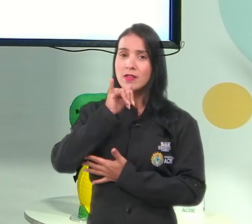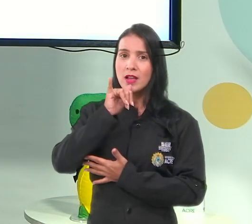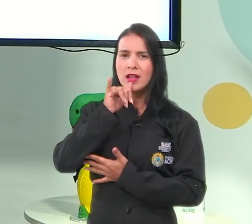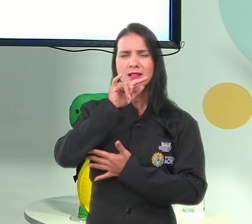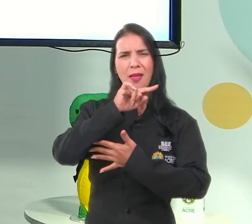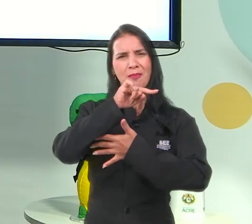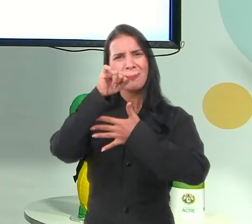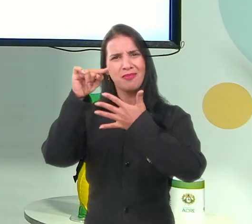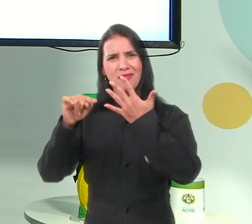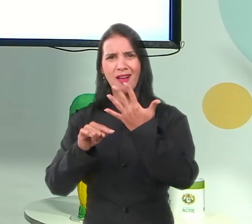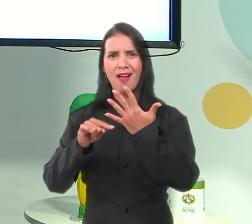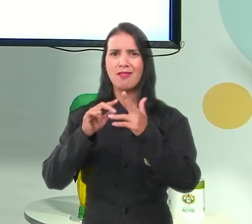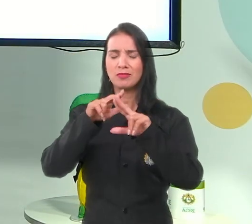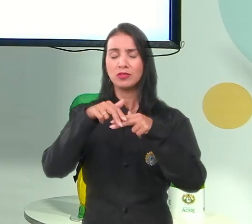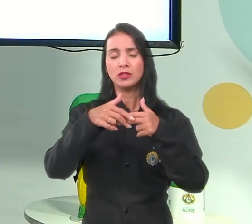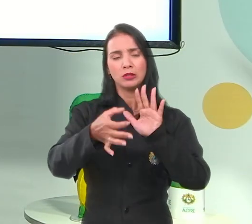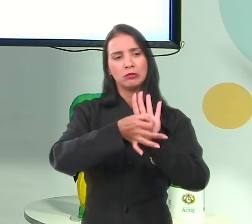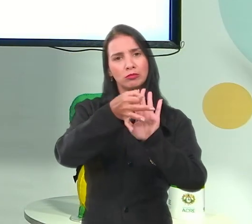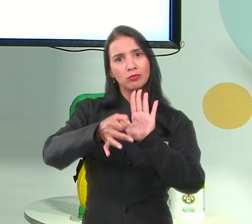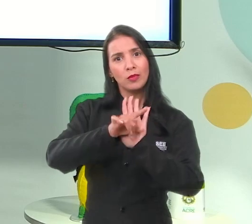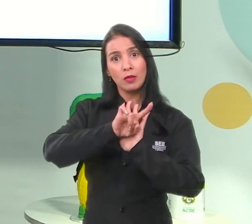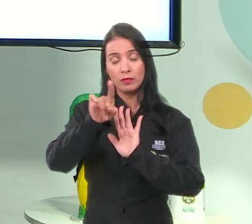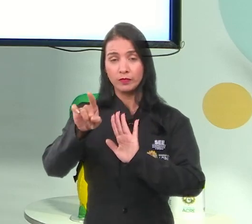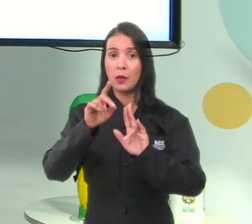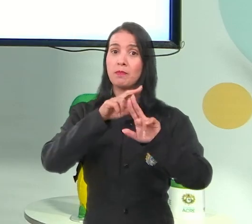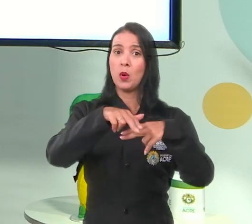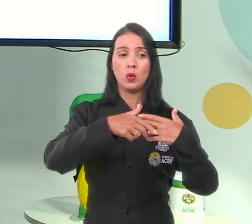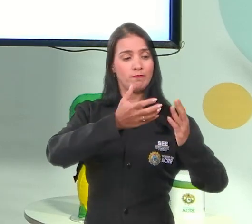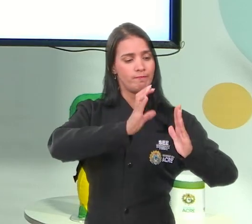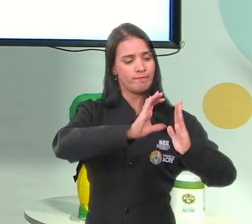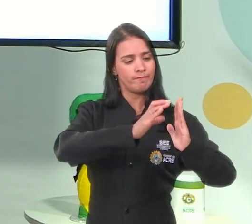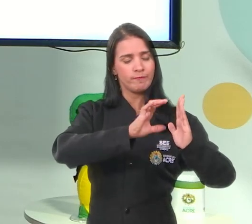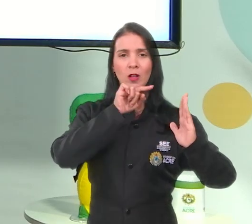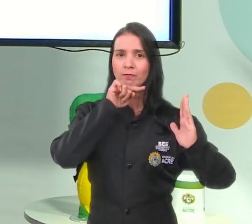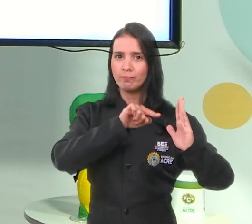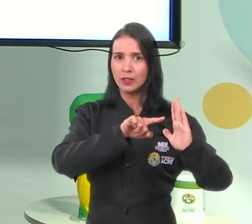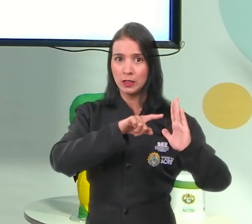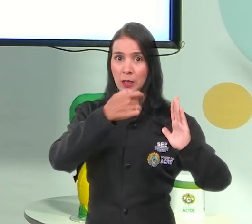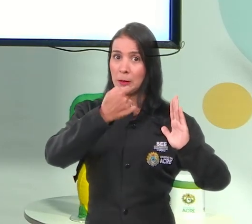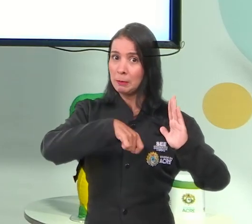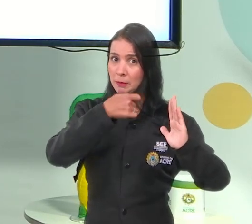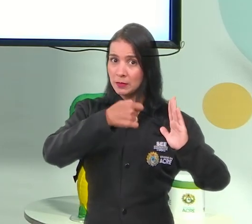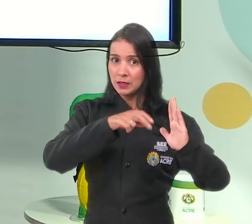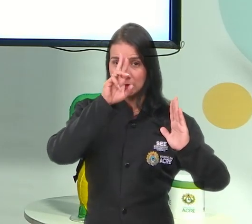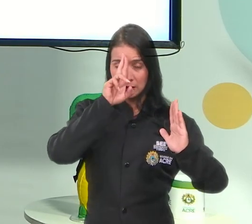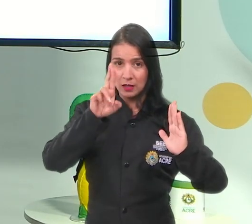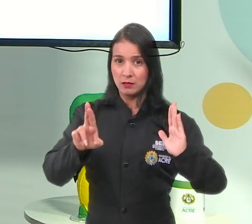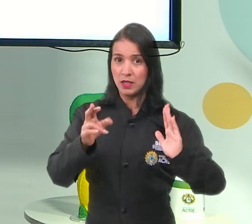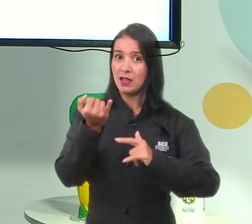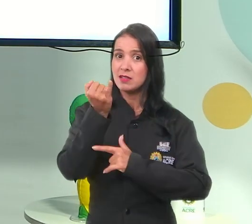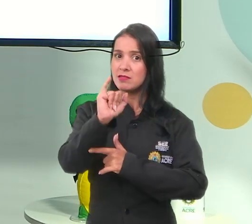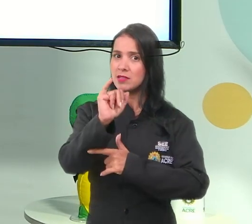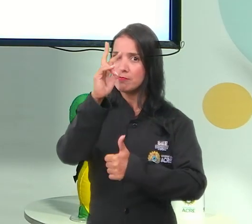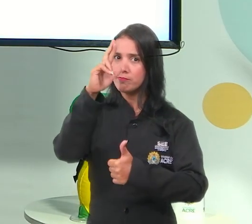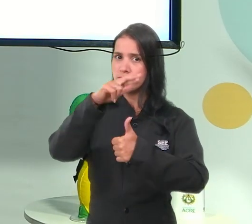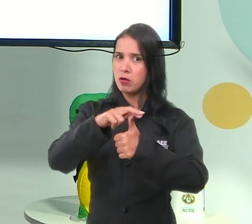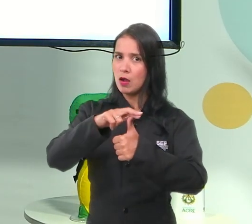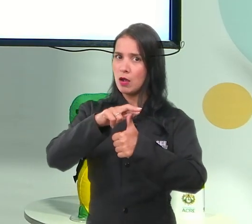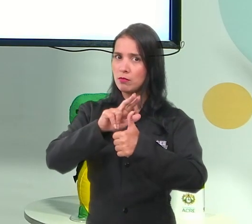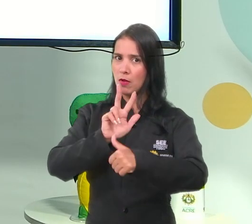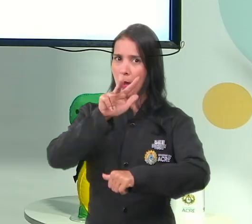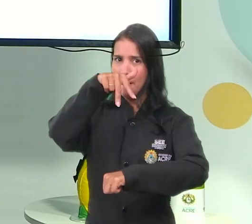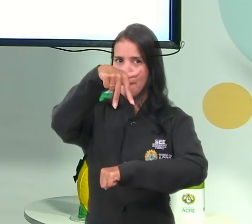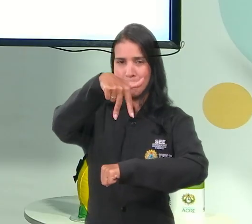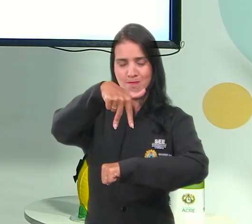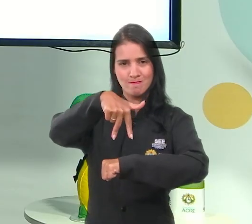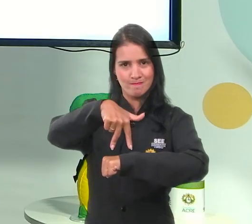todos vocês. É isso que um partido político, a partir do momento que começa a ocupar, repito, os